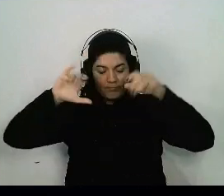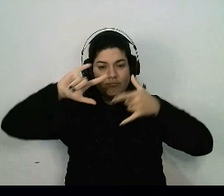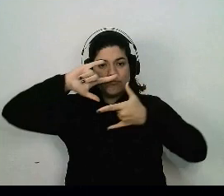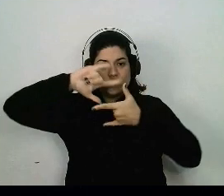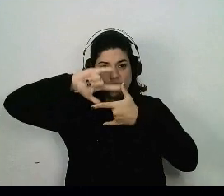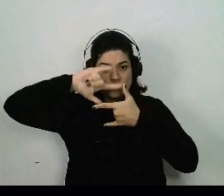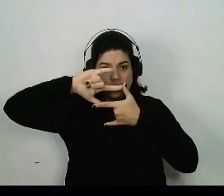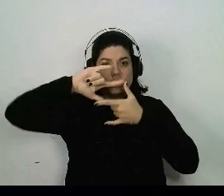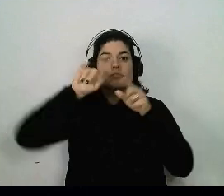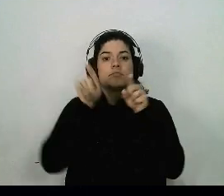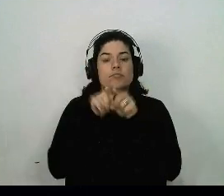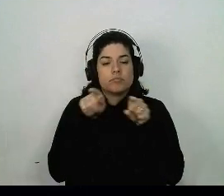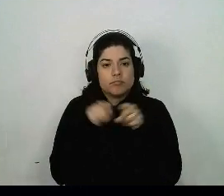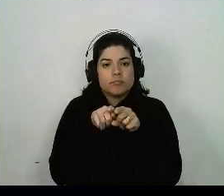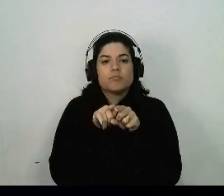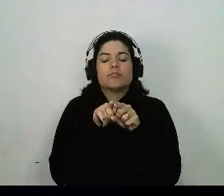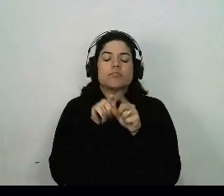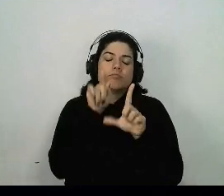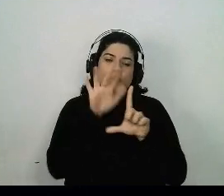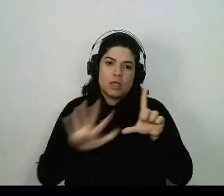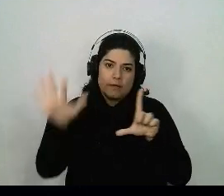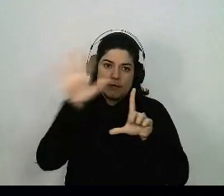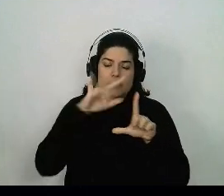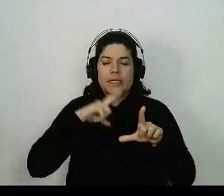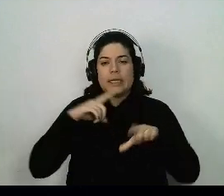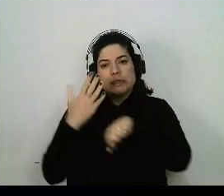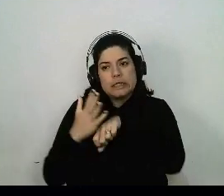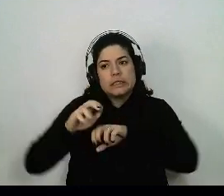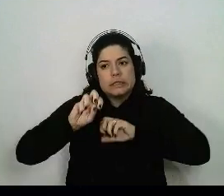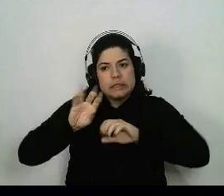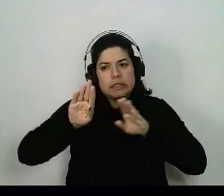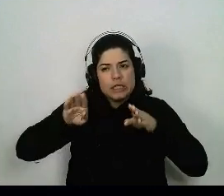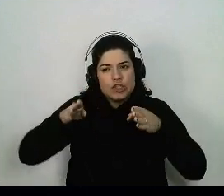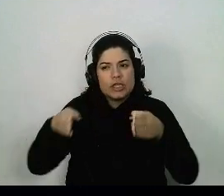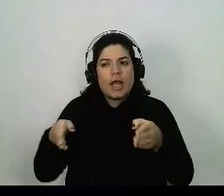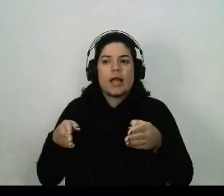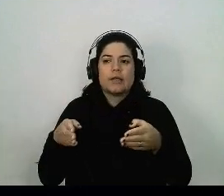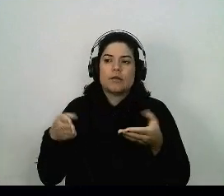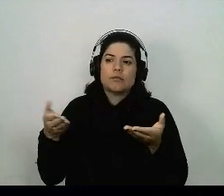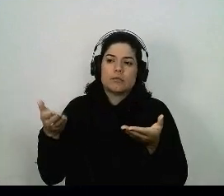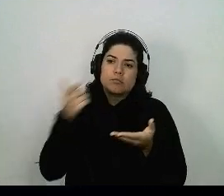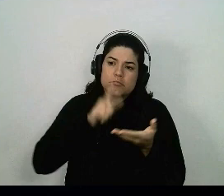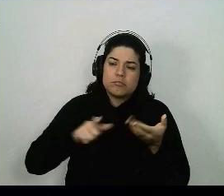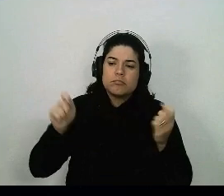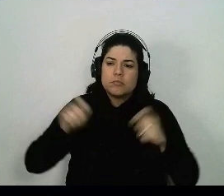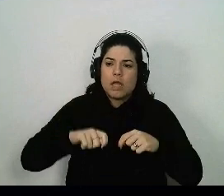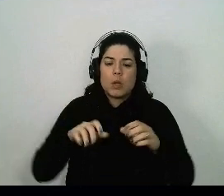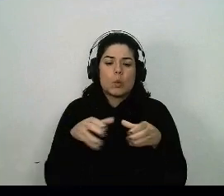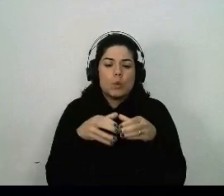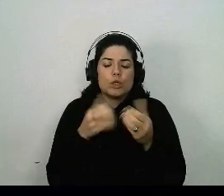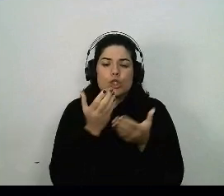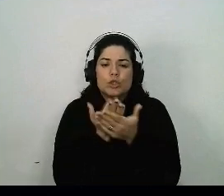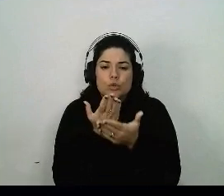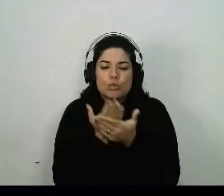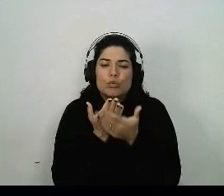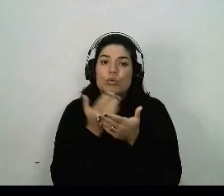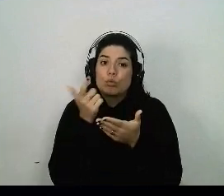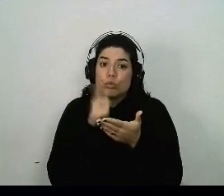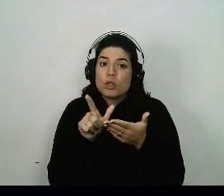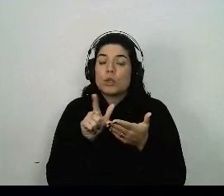de treinamentos dedicados, compartilhados, pequenos grupos de estudos, a gente faz a transferência de